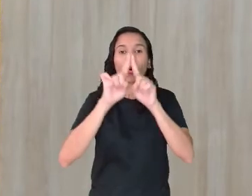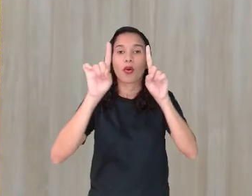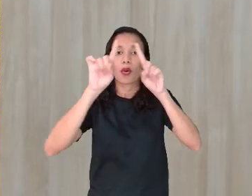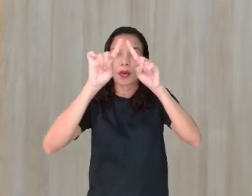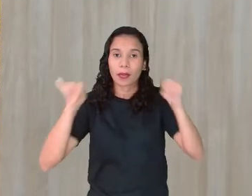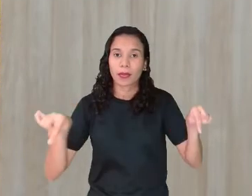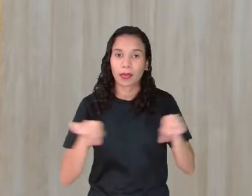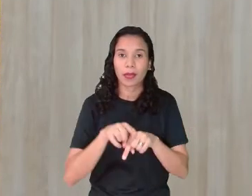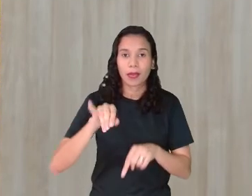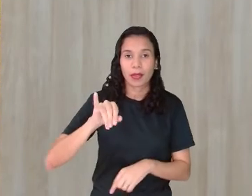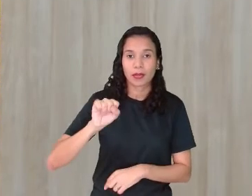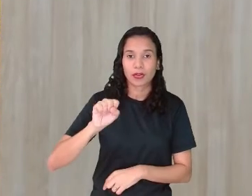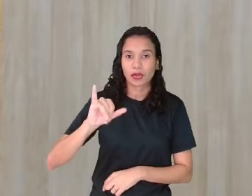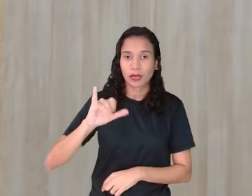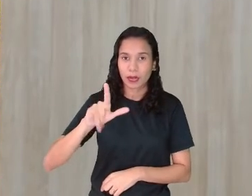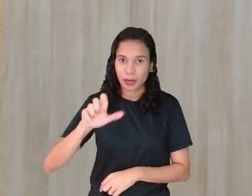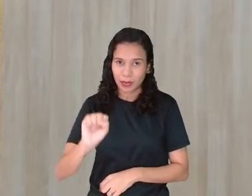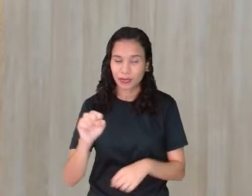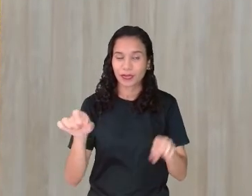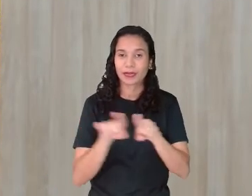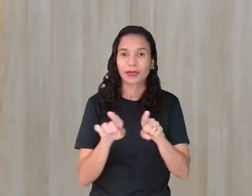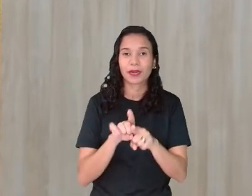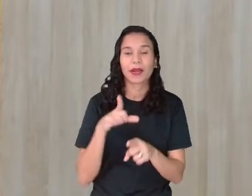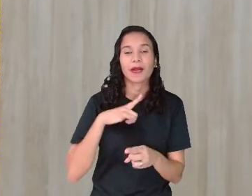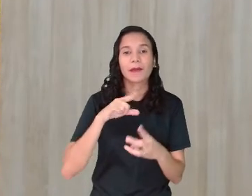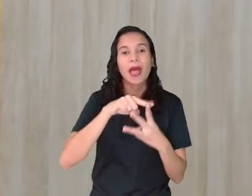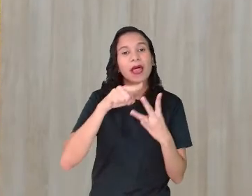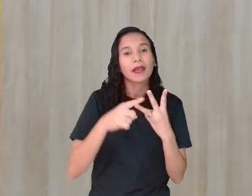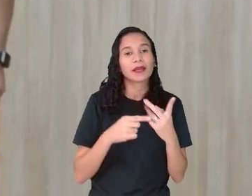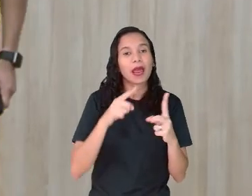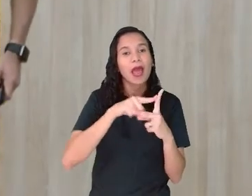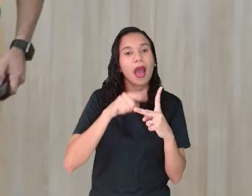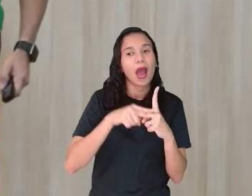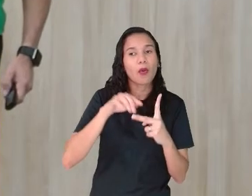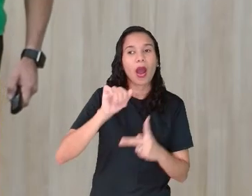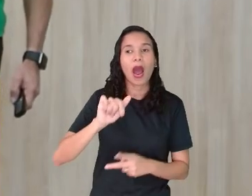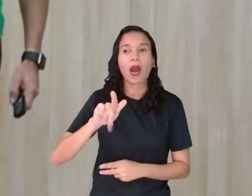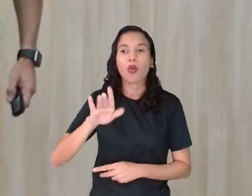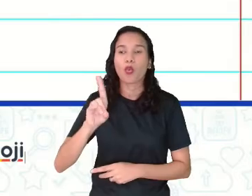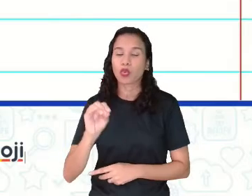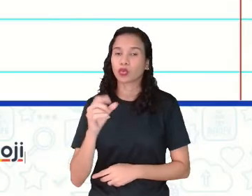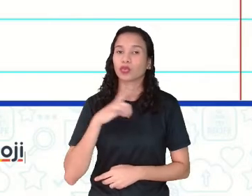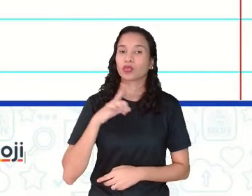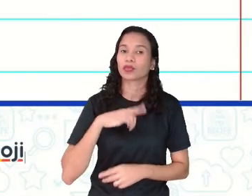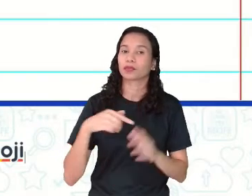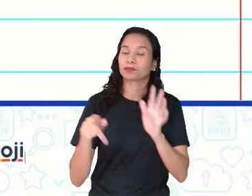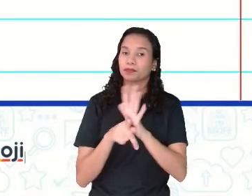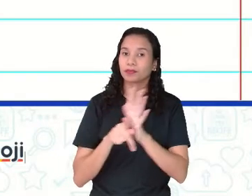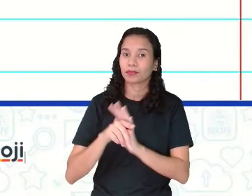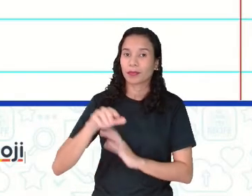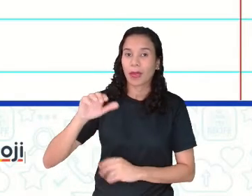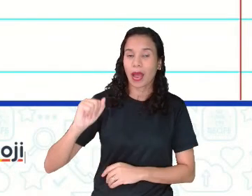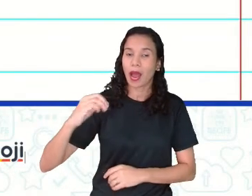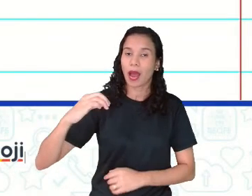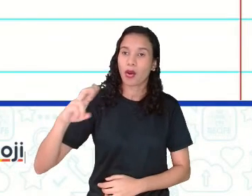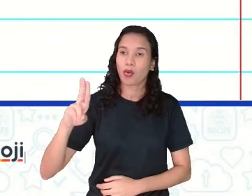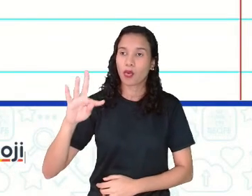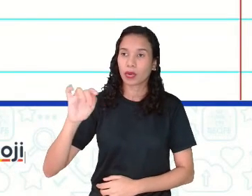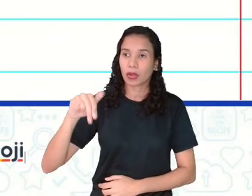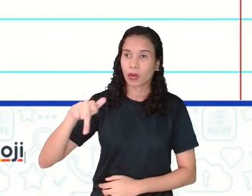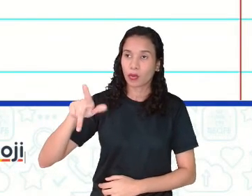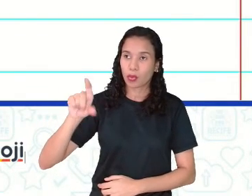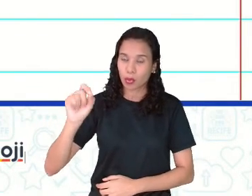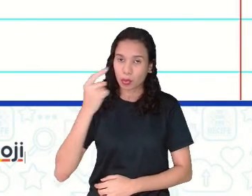triângulo isósceles. E eu tenho aí três ângulos agudos, então eu vou ter aí um triângulo acutângulo.